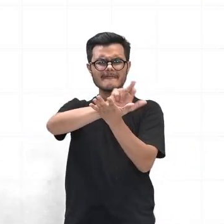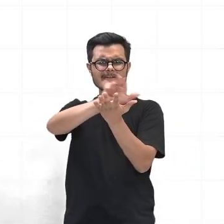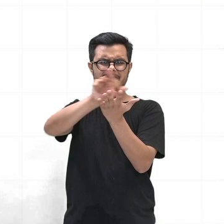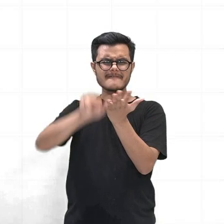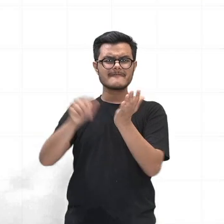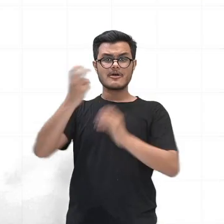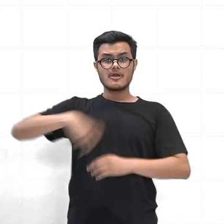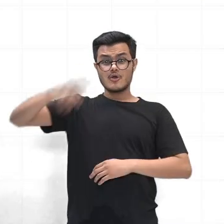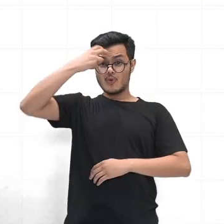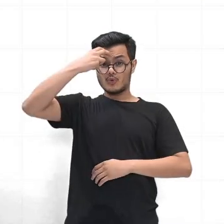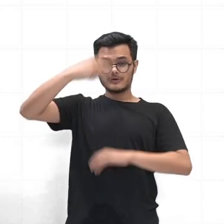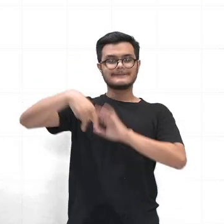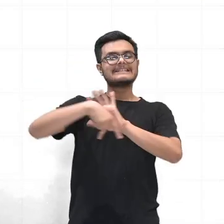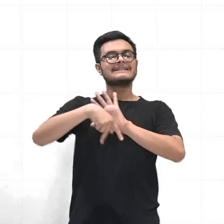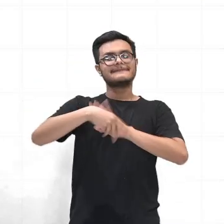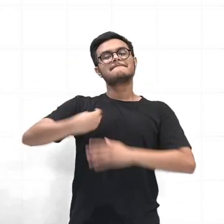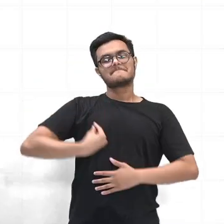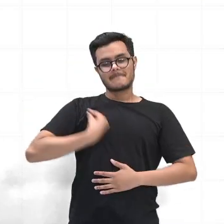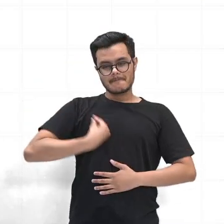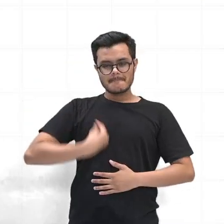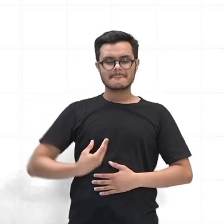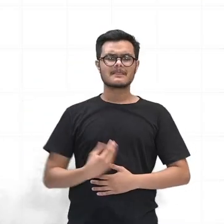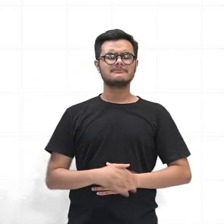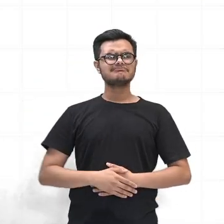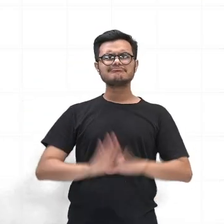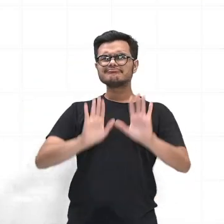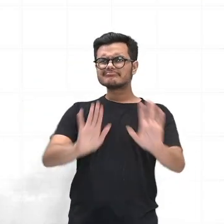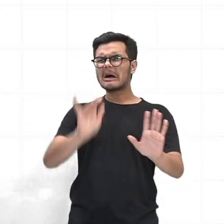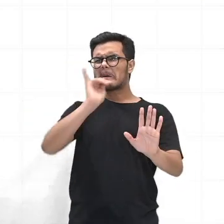multiplicidade de culturas presentes. Como assim, professor?